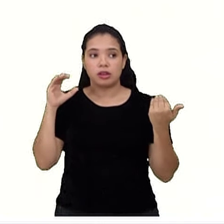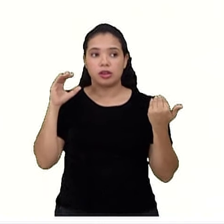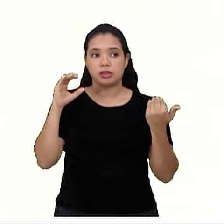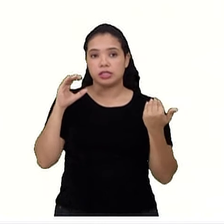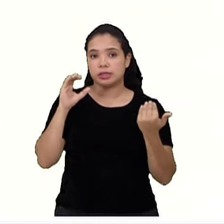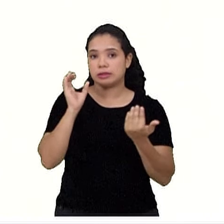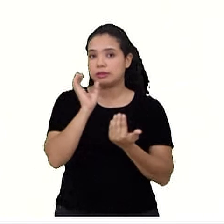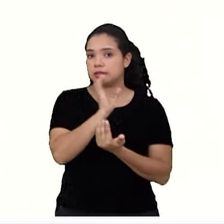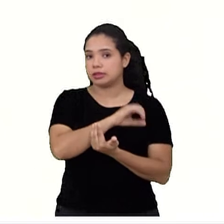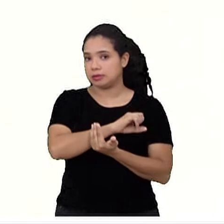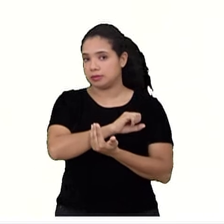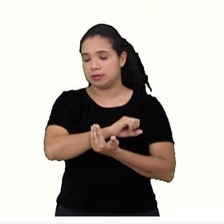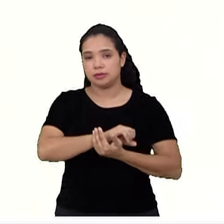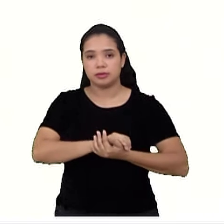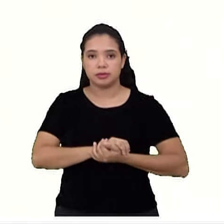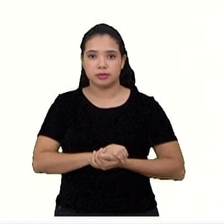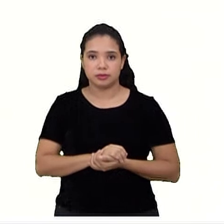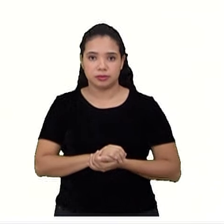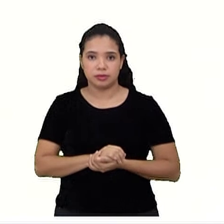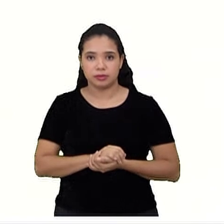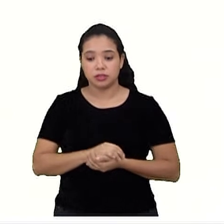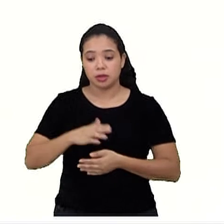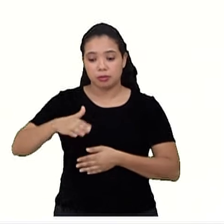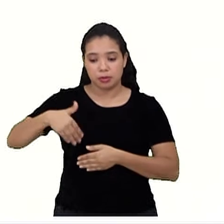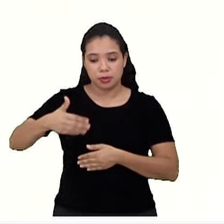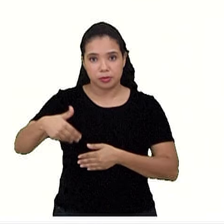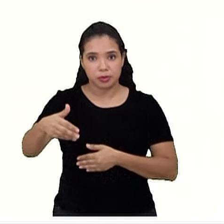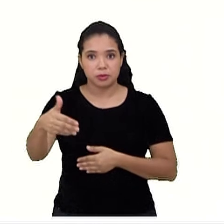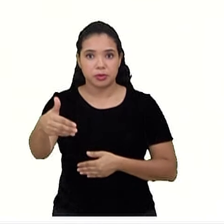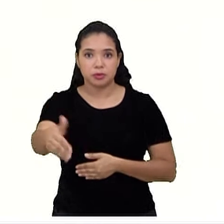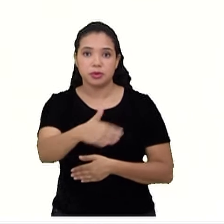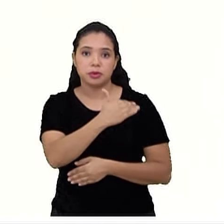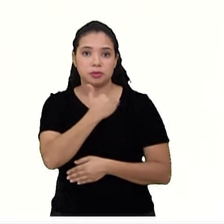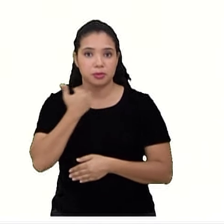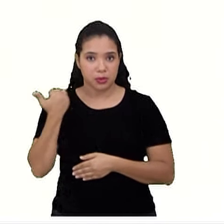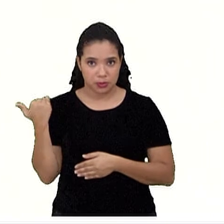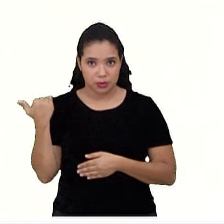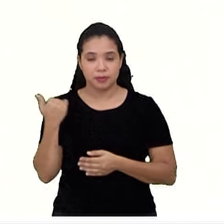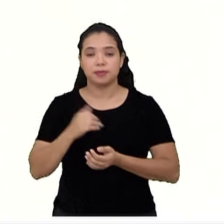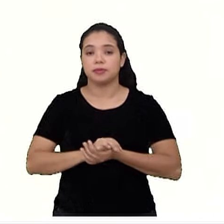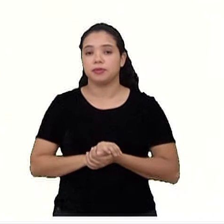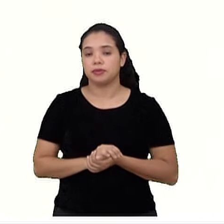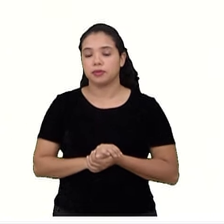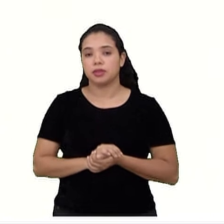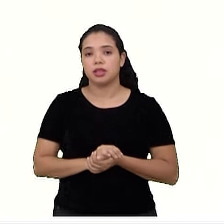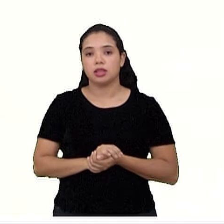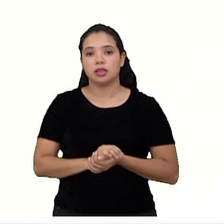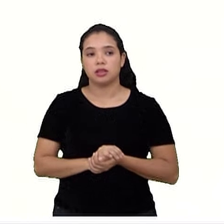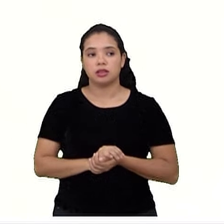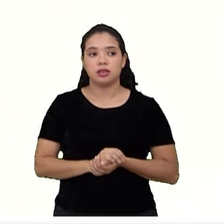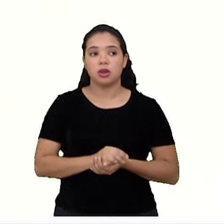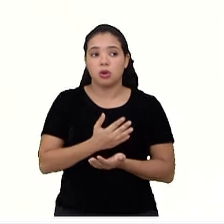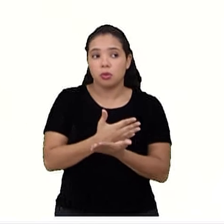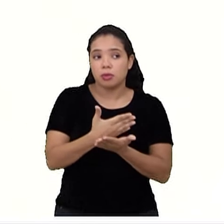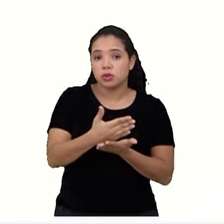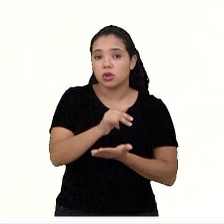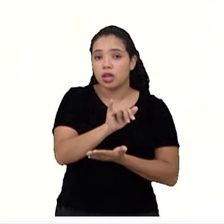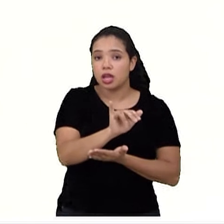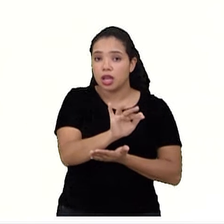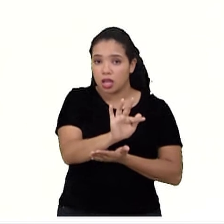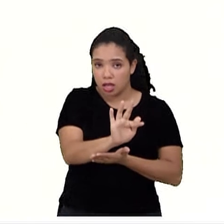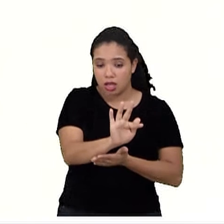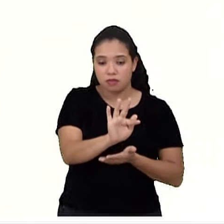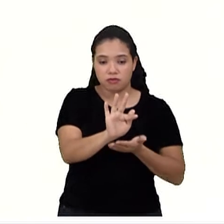né? Então, esse aí é um exemplo de condicional. Começou com if. If,